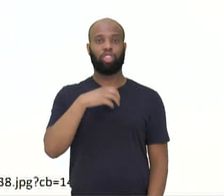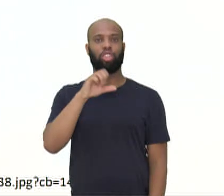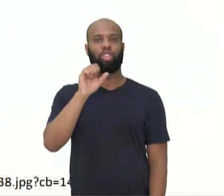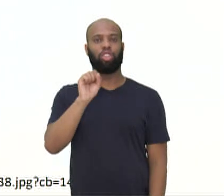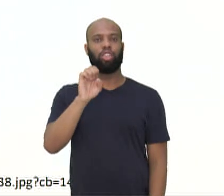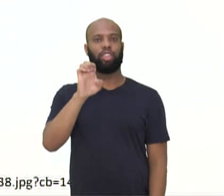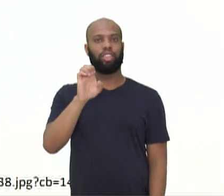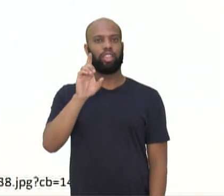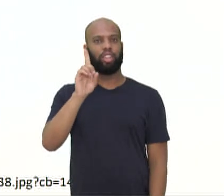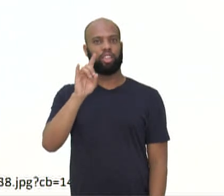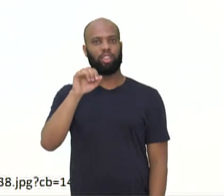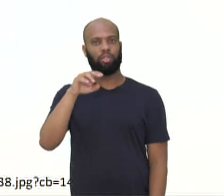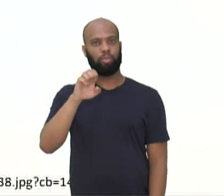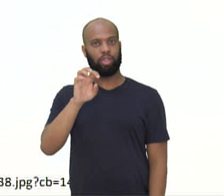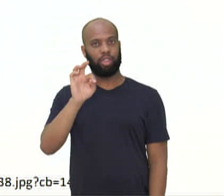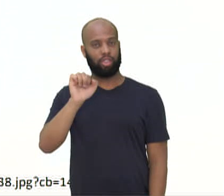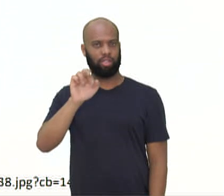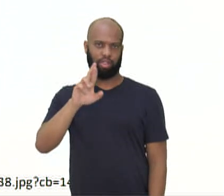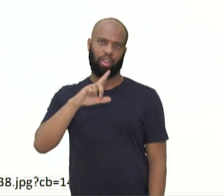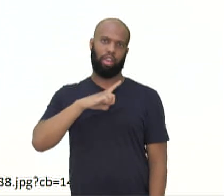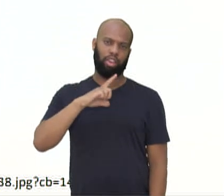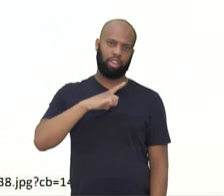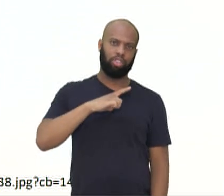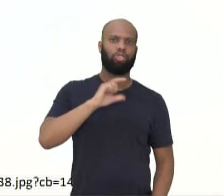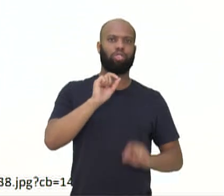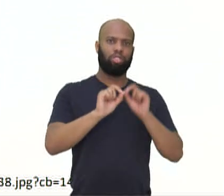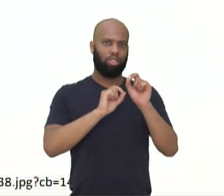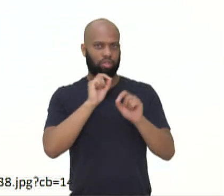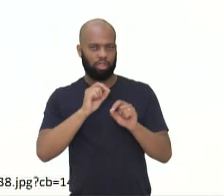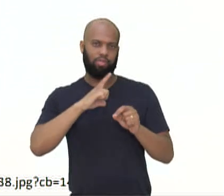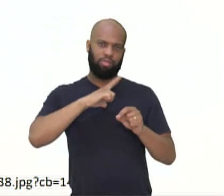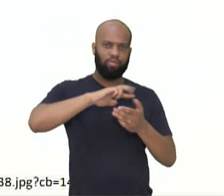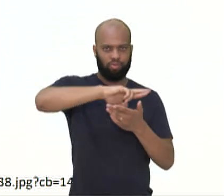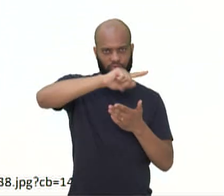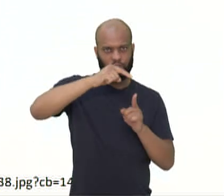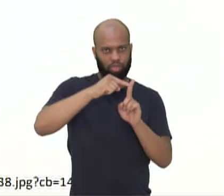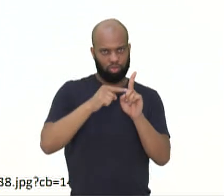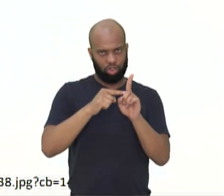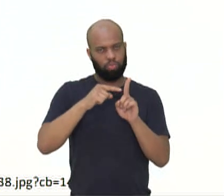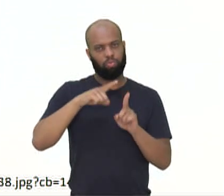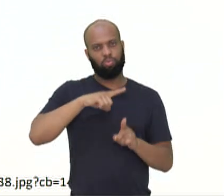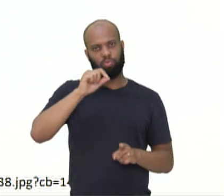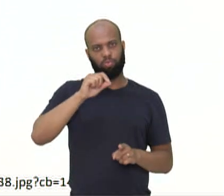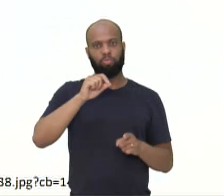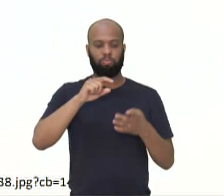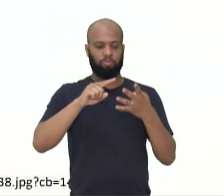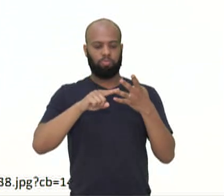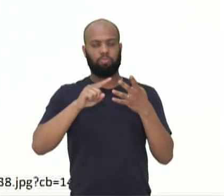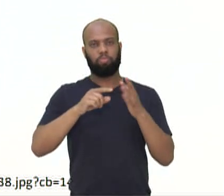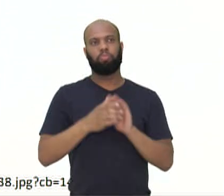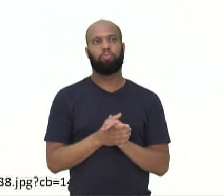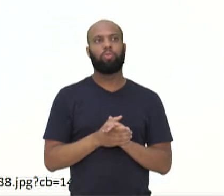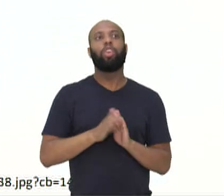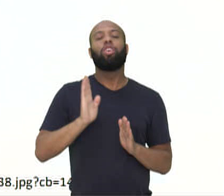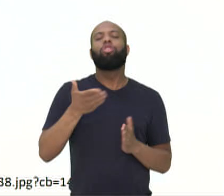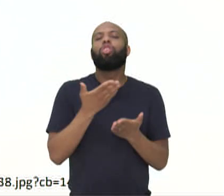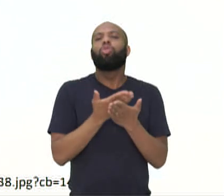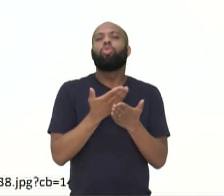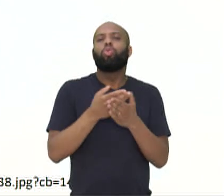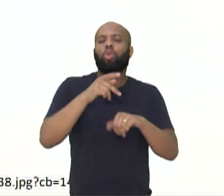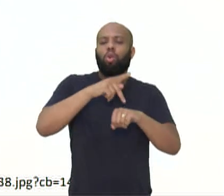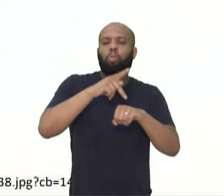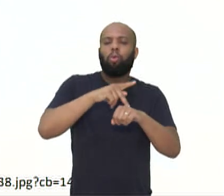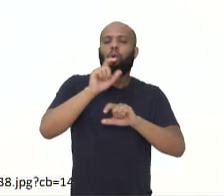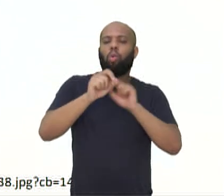Perfeito. Então, o solo é o resultado de mudanças ocorridas nas rochas. Então, a gente já falou sobre o intemperismo, que são as ações